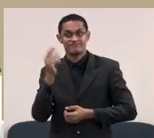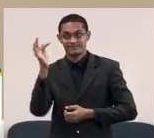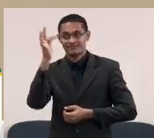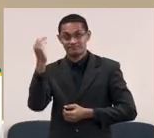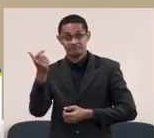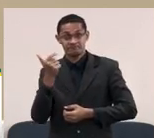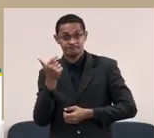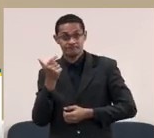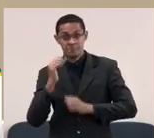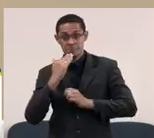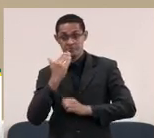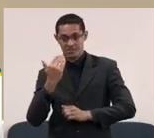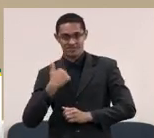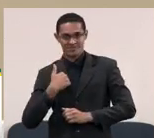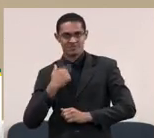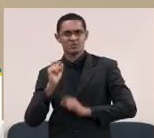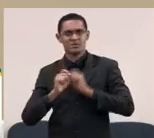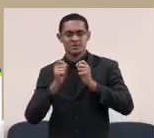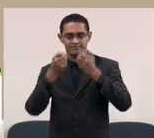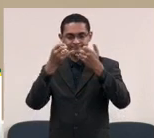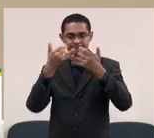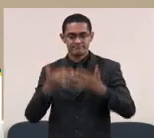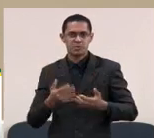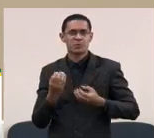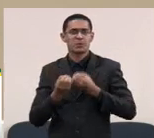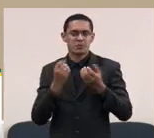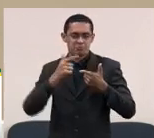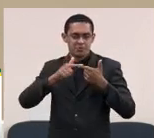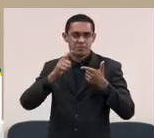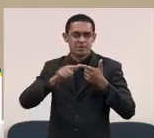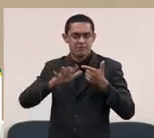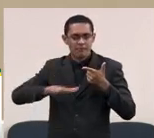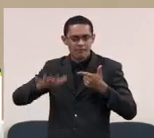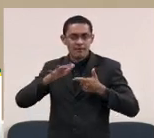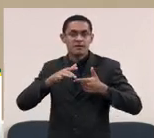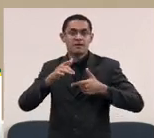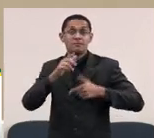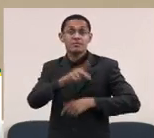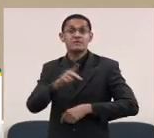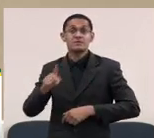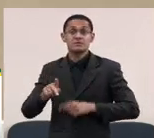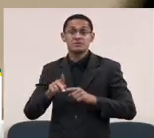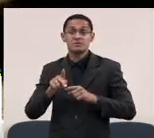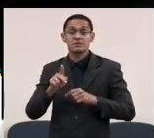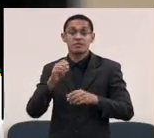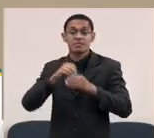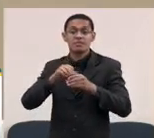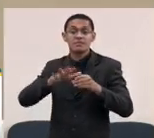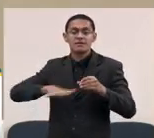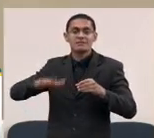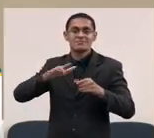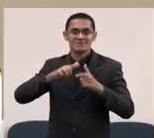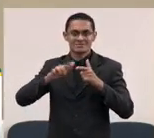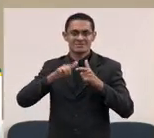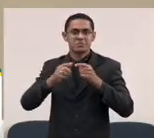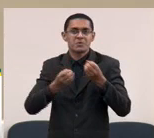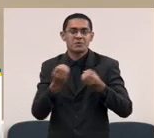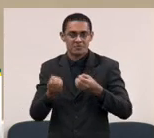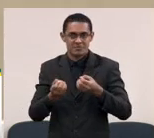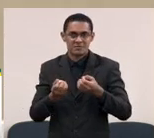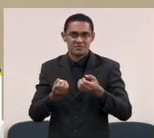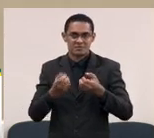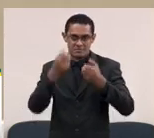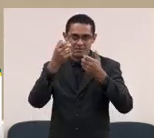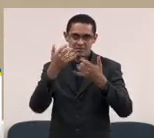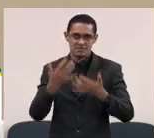para falar sobre os desafios de ser professor na atual conjuntura dentro da realidade brasileira. Na